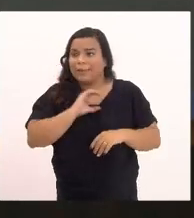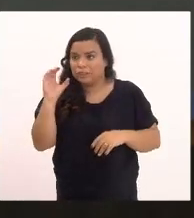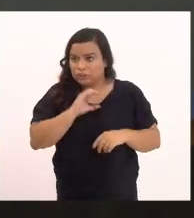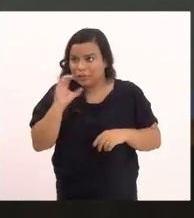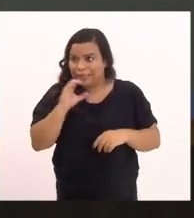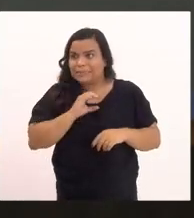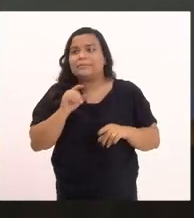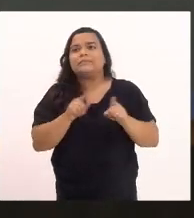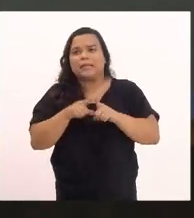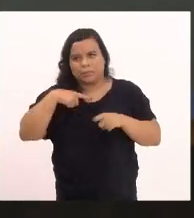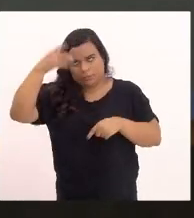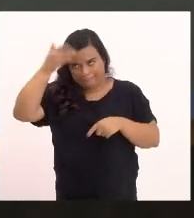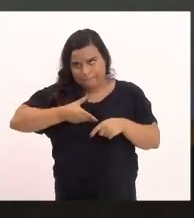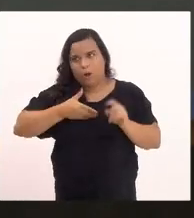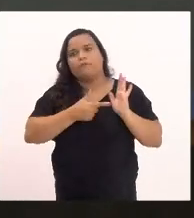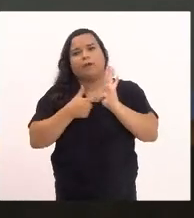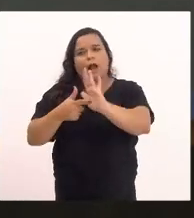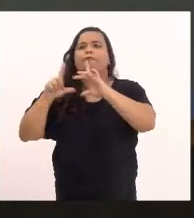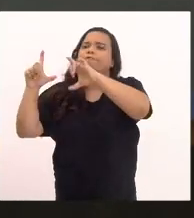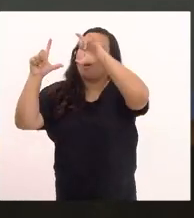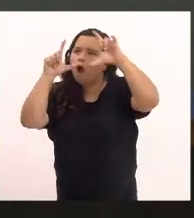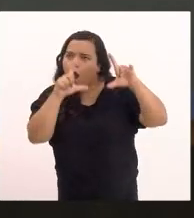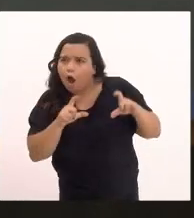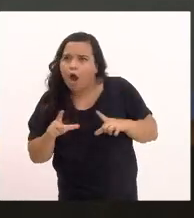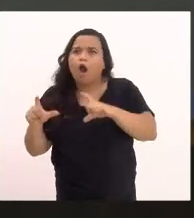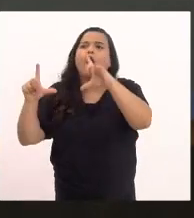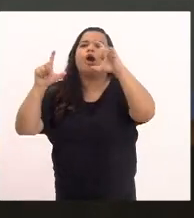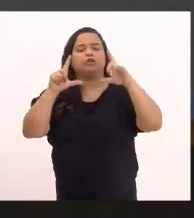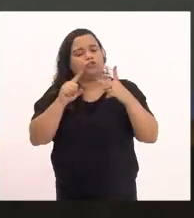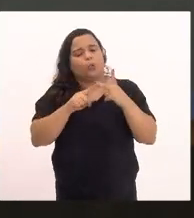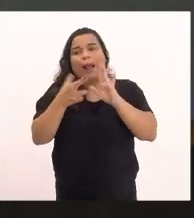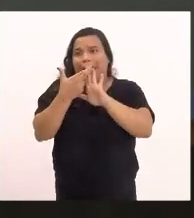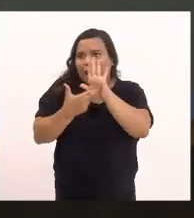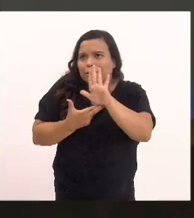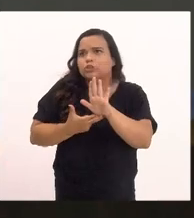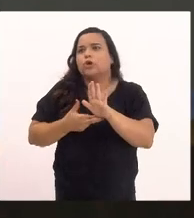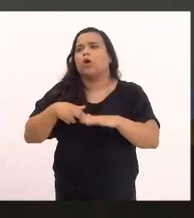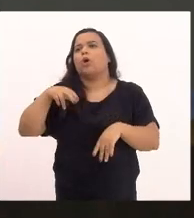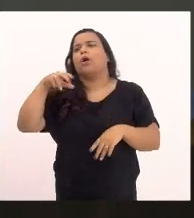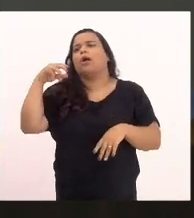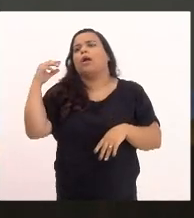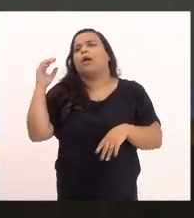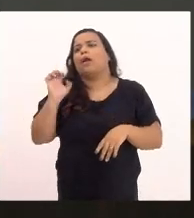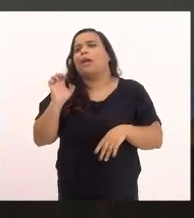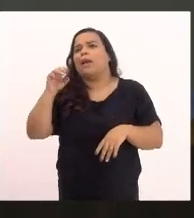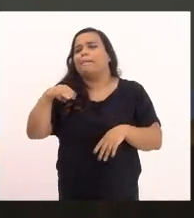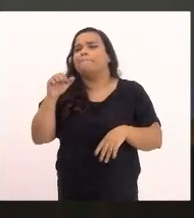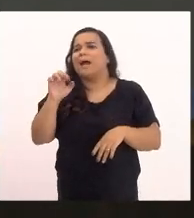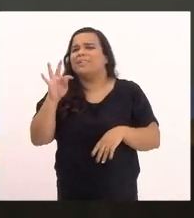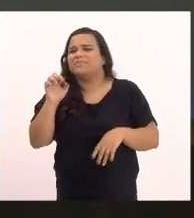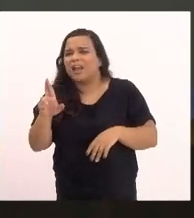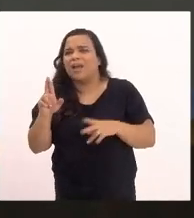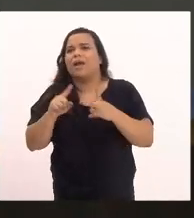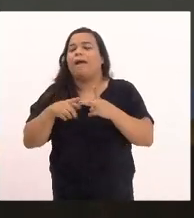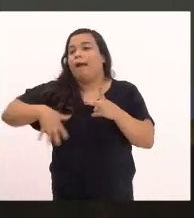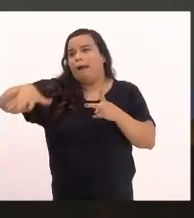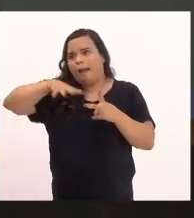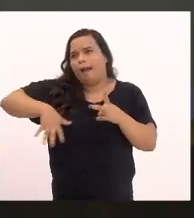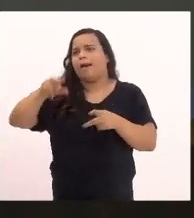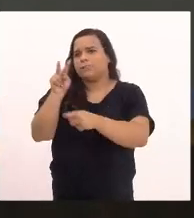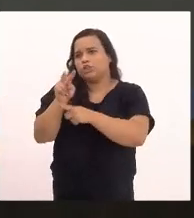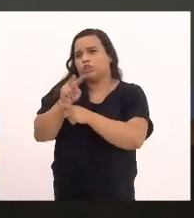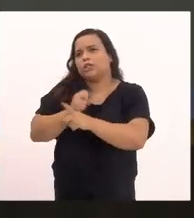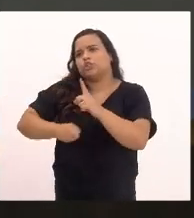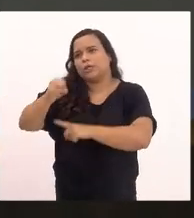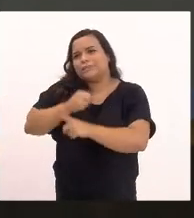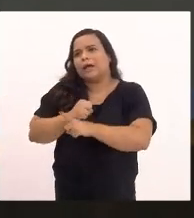essas comprovações por fotografia, por relatórios da EMATER, das áreas de assistência social,